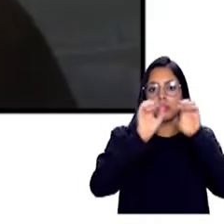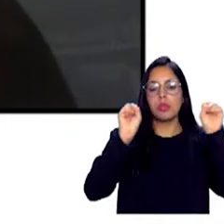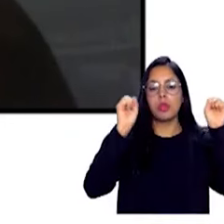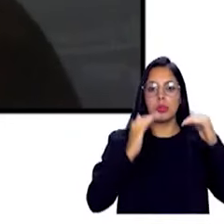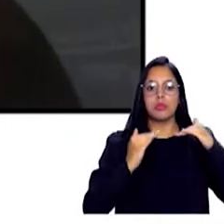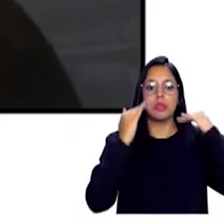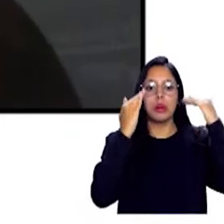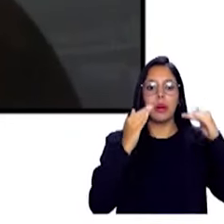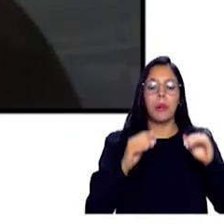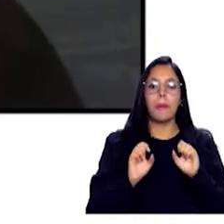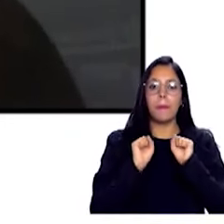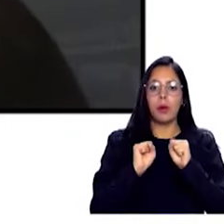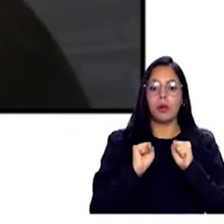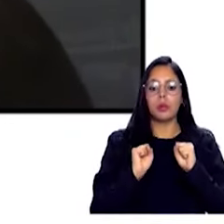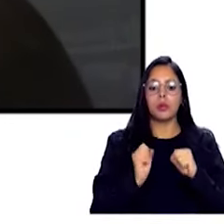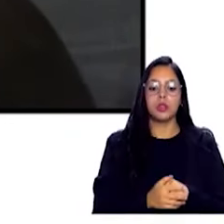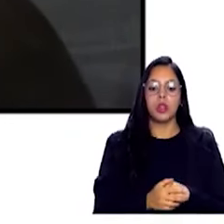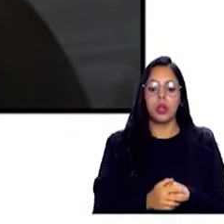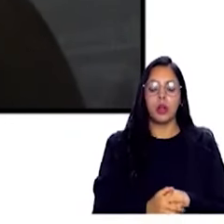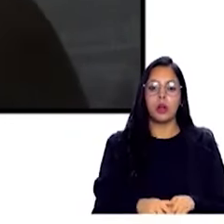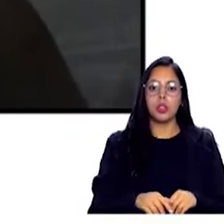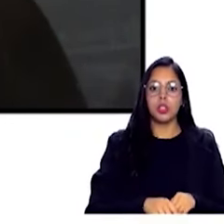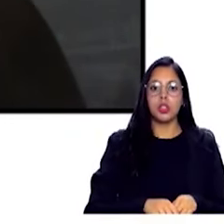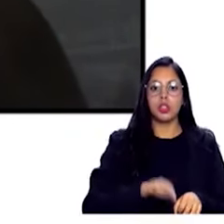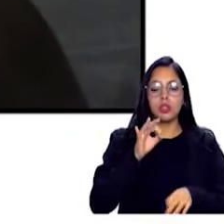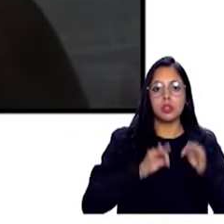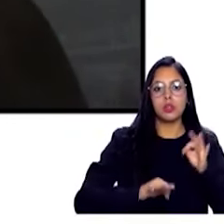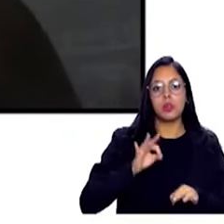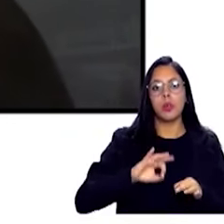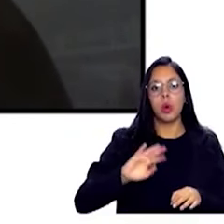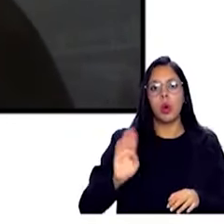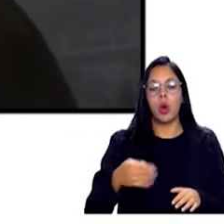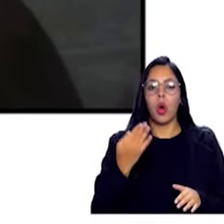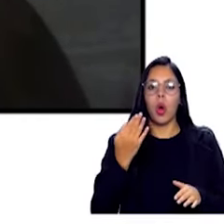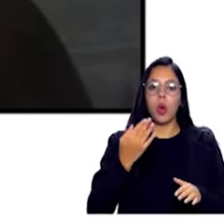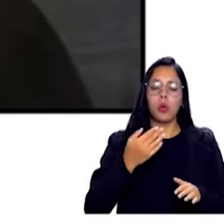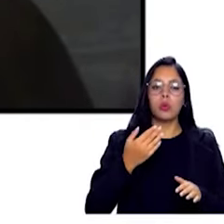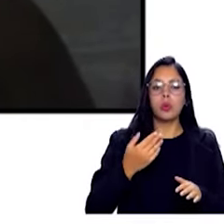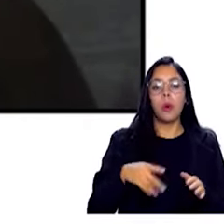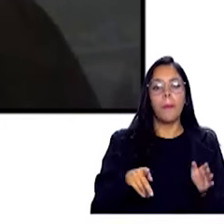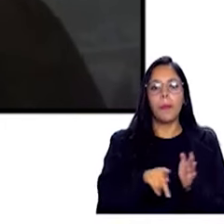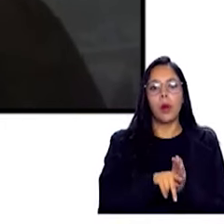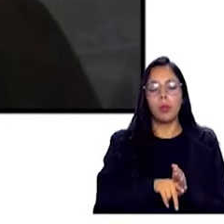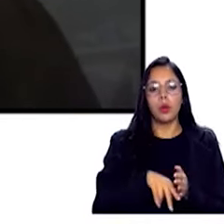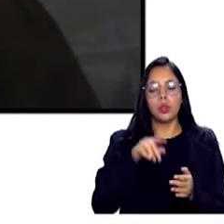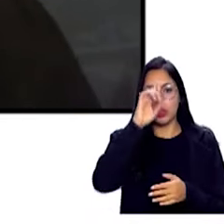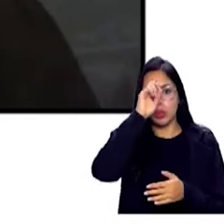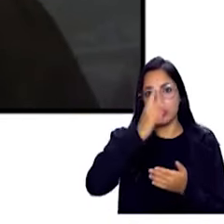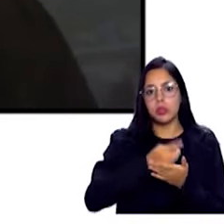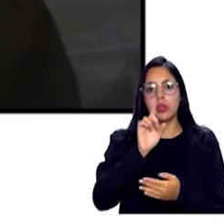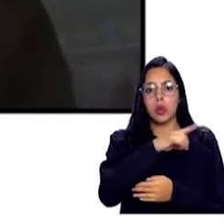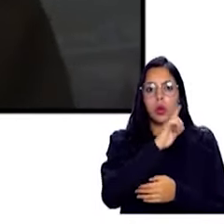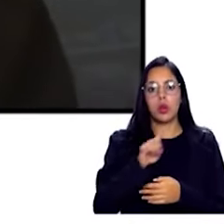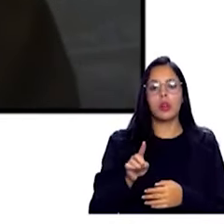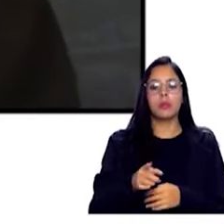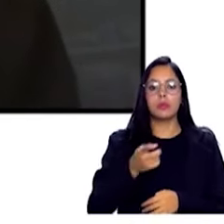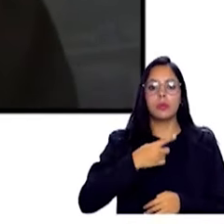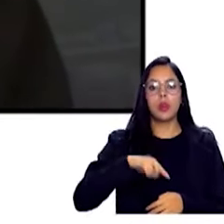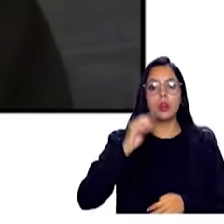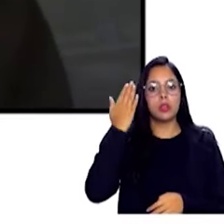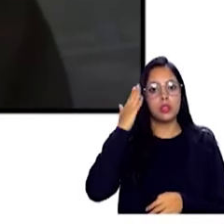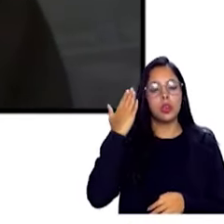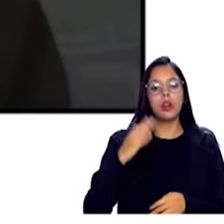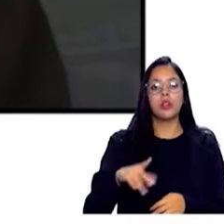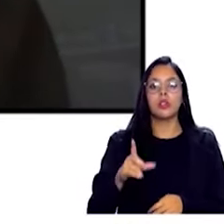cassação chegam sejam de rejulgamento o que se entendia é que havia justamente essa ess essa justa